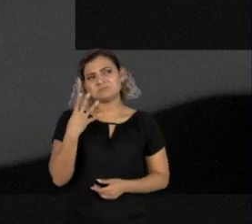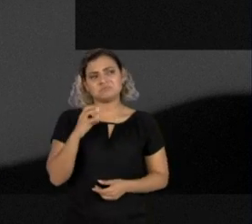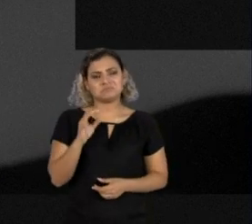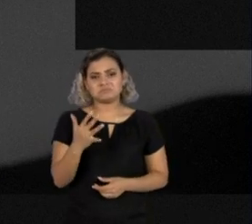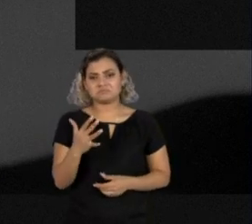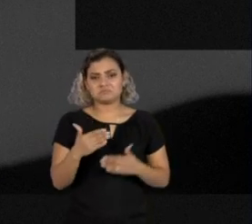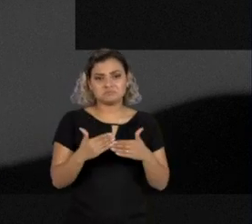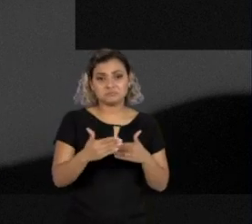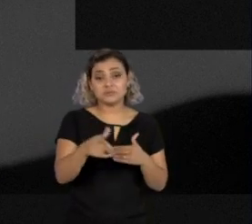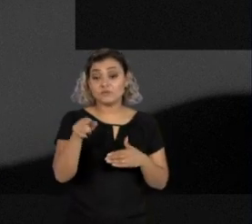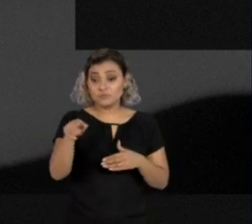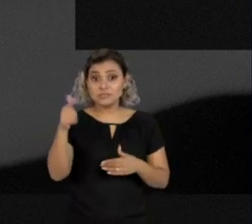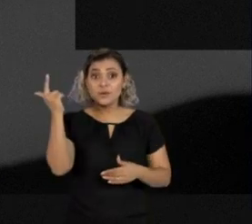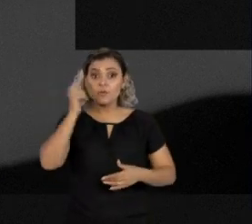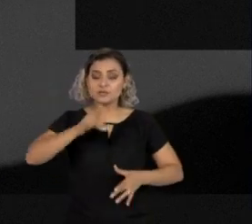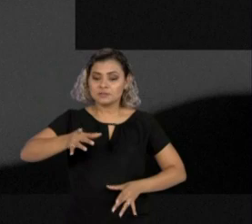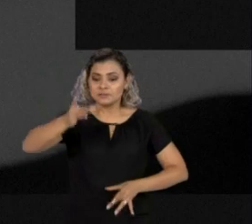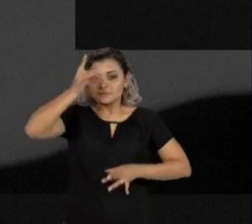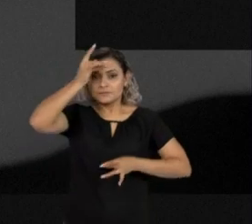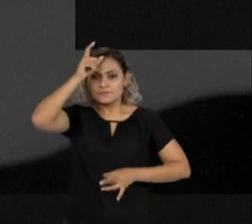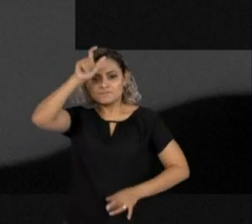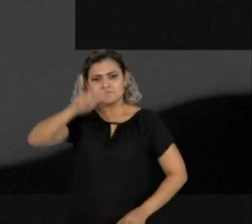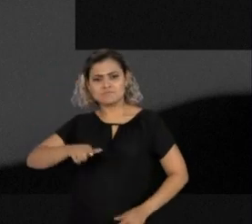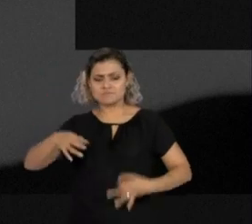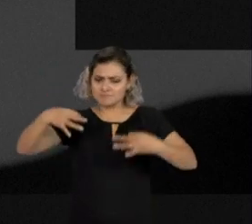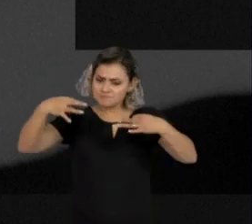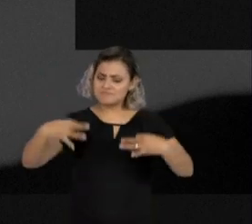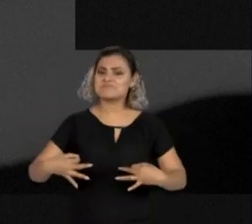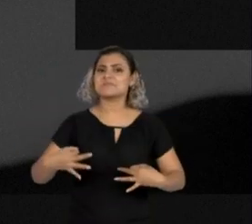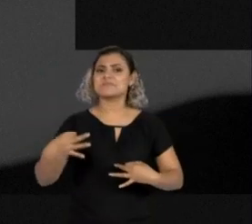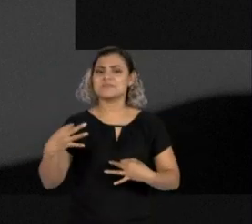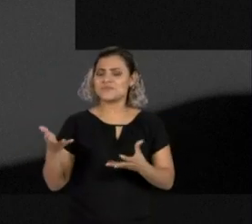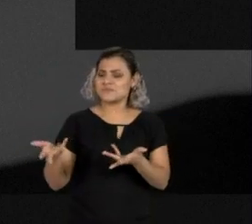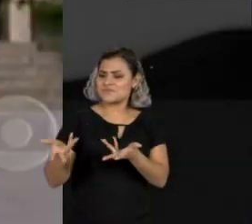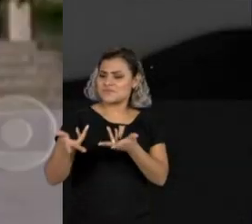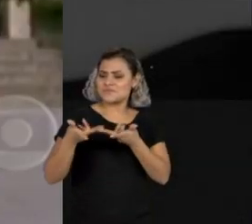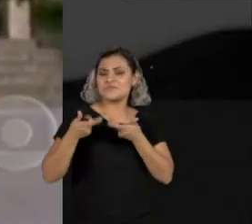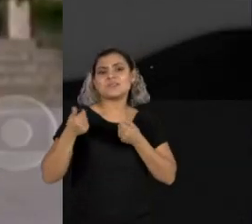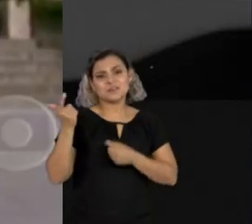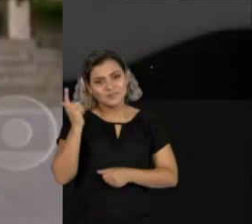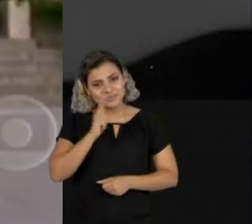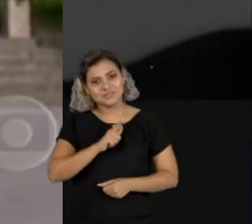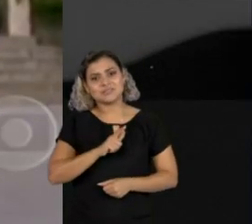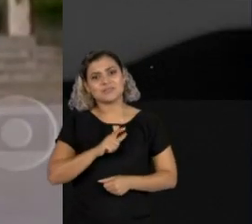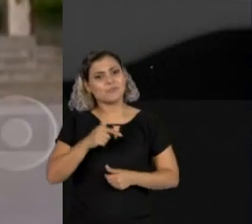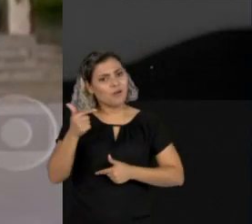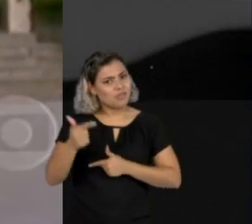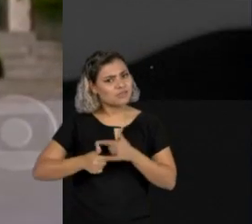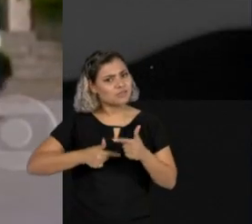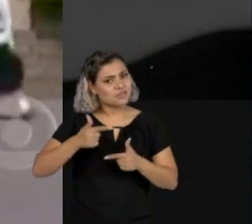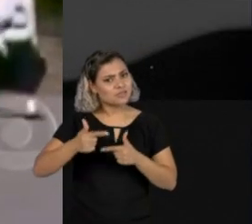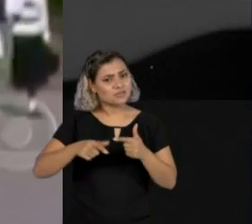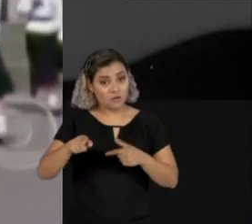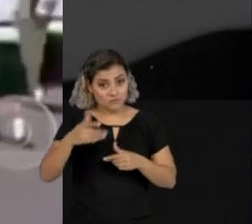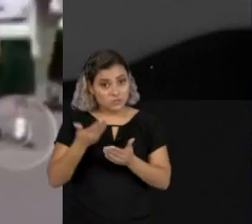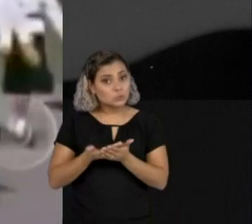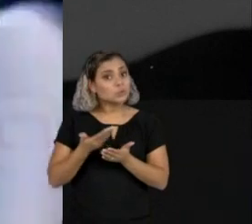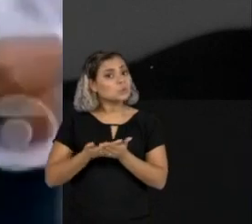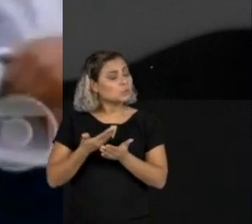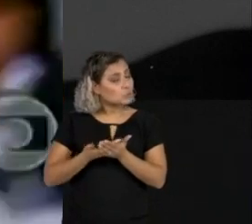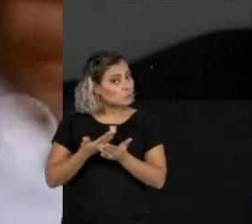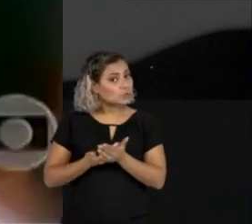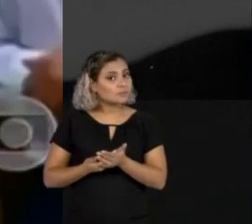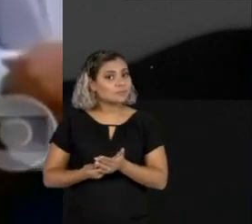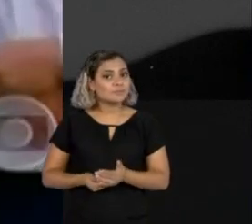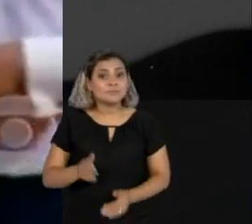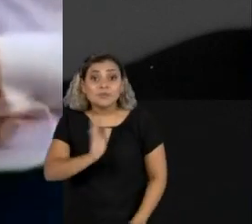anos, que você conseguiu interpretar com dignidade, com categoria e com muito trabalho. Eu sei que você estudou muito.